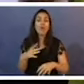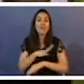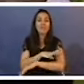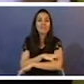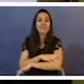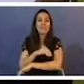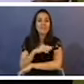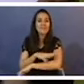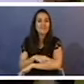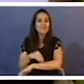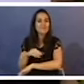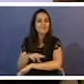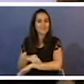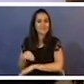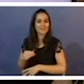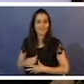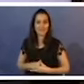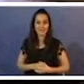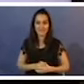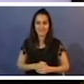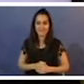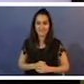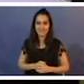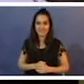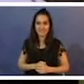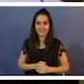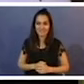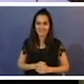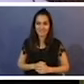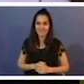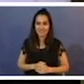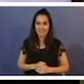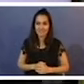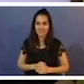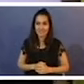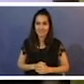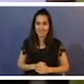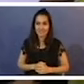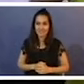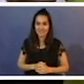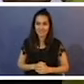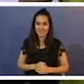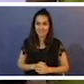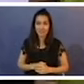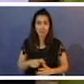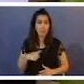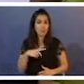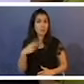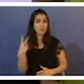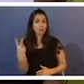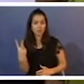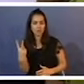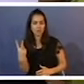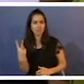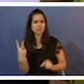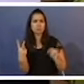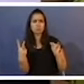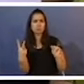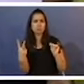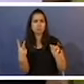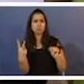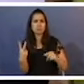deles ou quais deles apresentam pelo dá para ver nós temos dois vou dar essa dica para